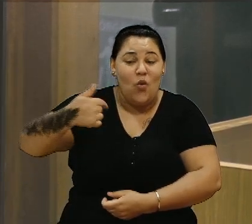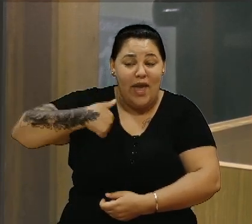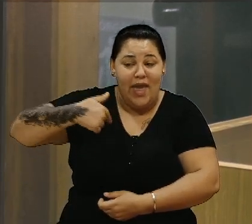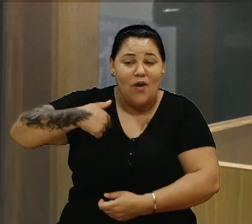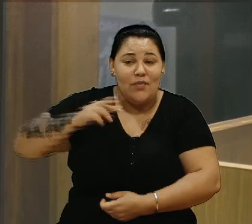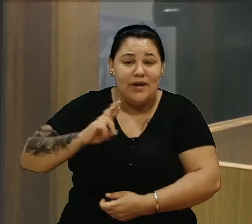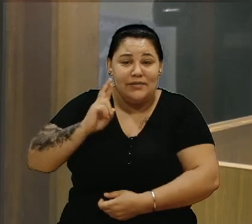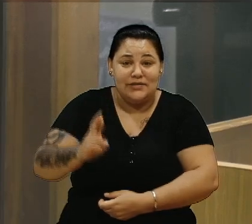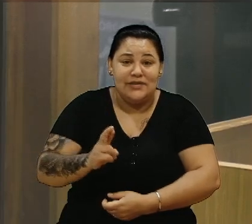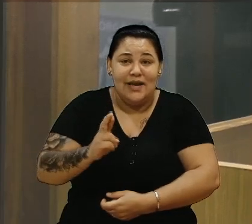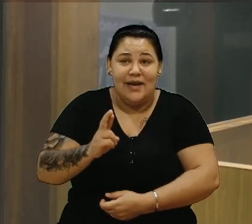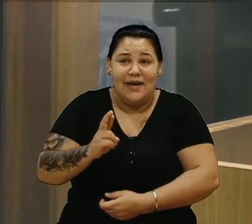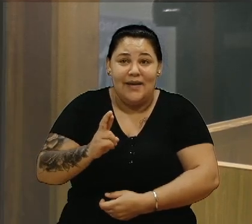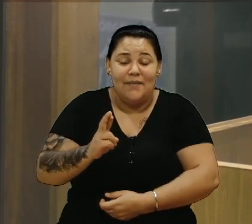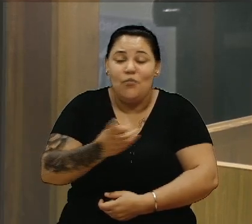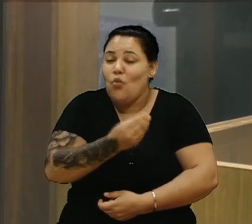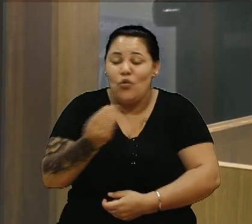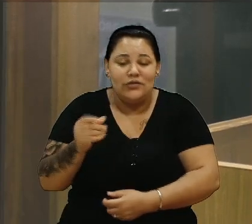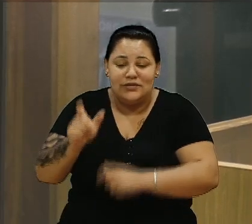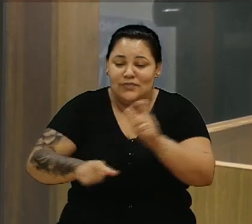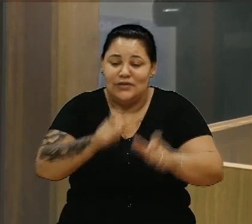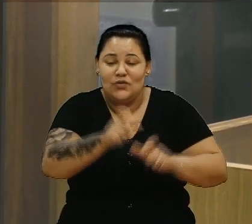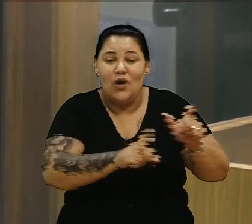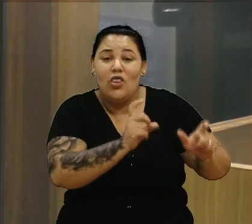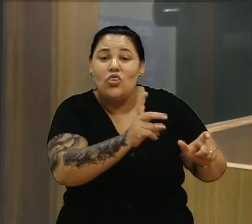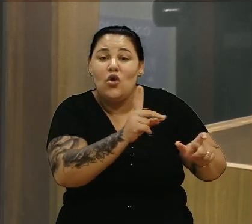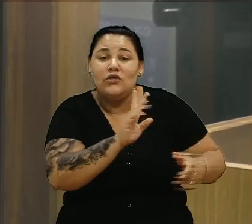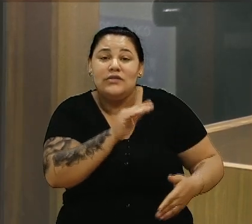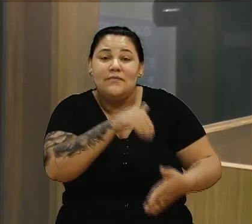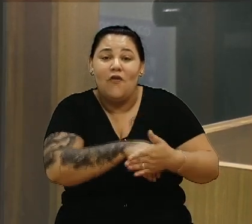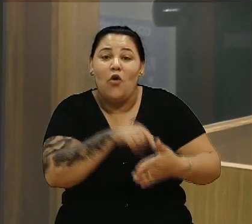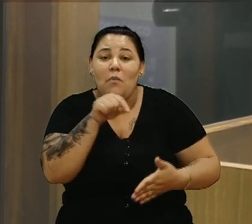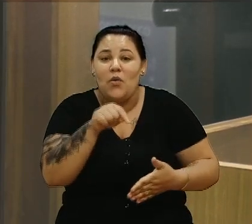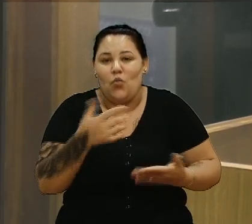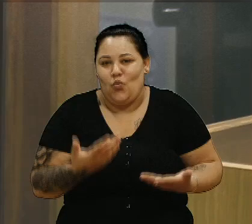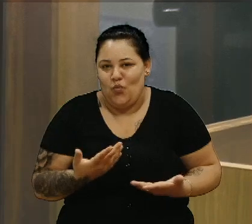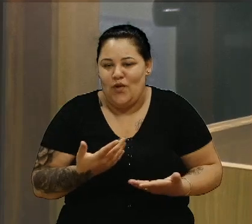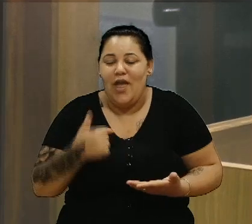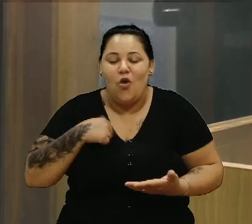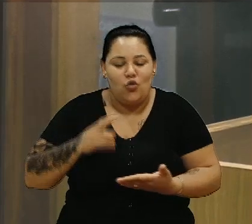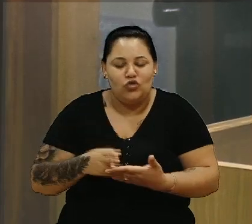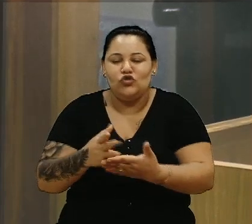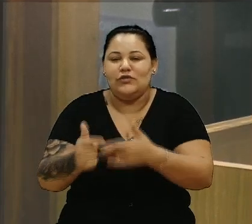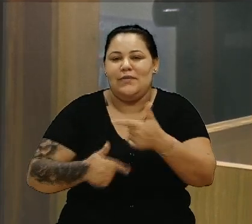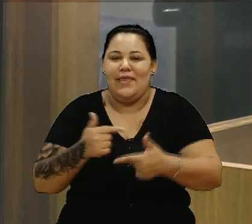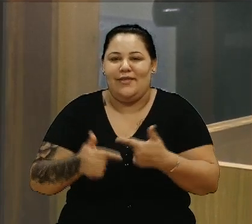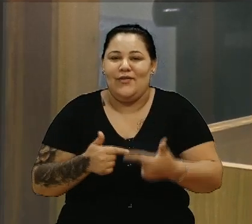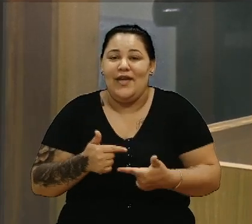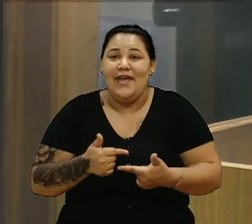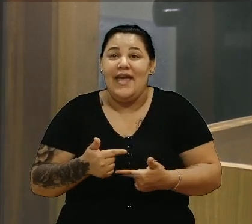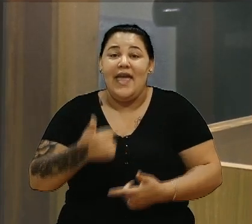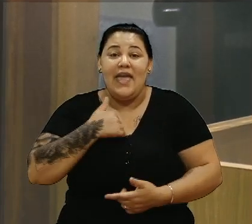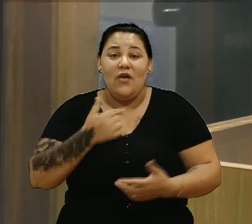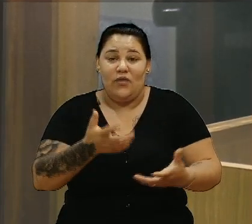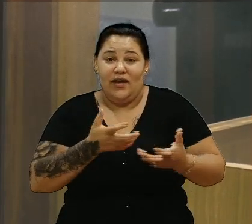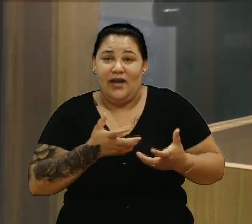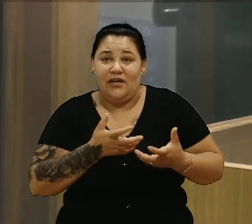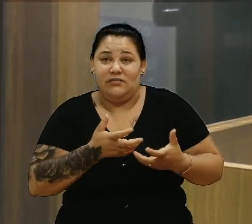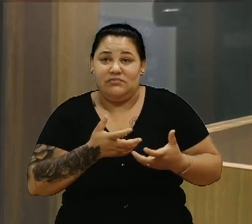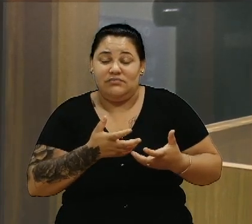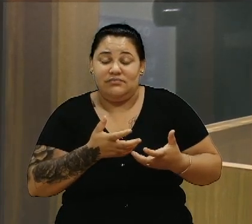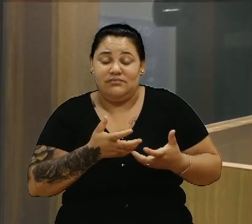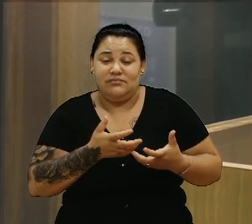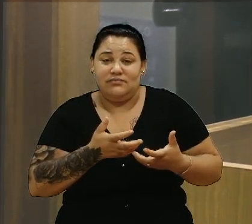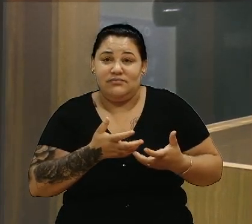de quase 12 mil votos, eu continuo no campo com meus eleitores. E estou e quero estar rico fisicamente? Não, não me importa.